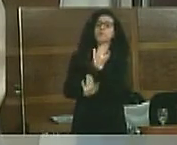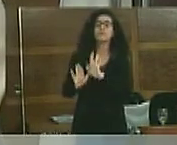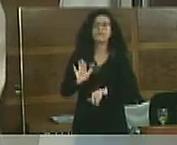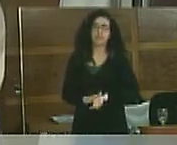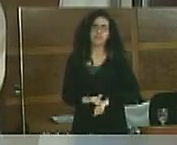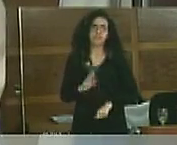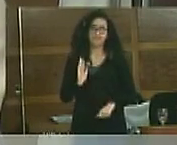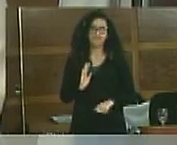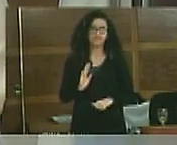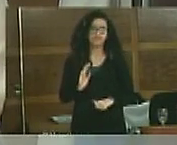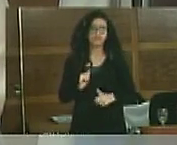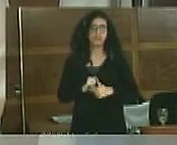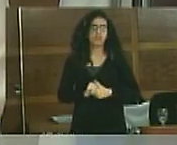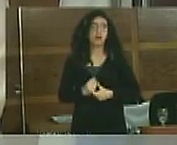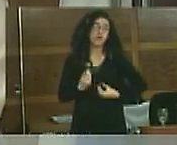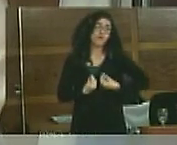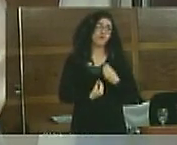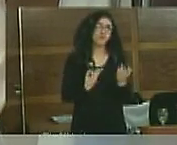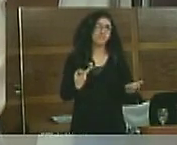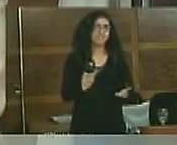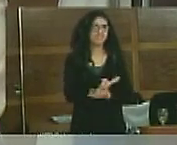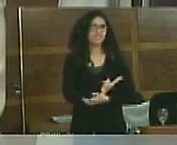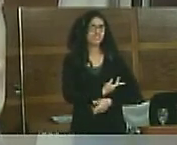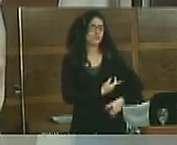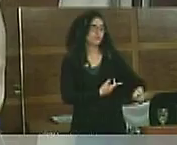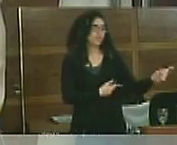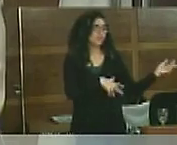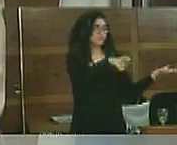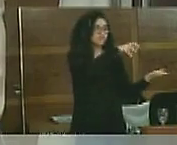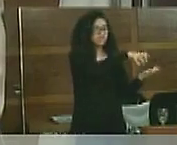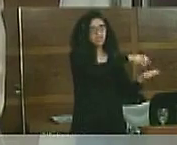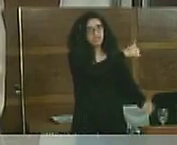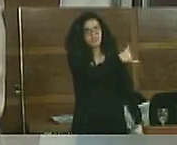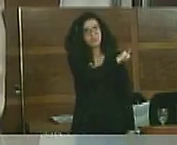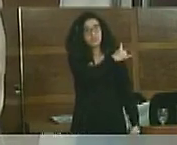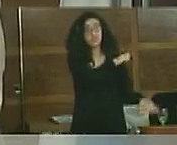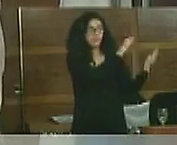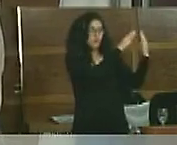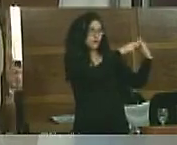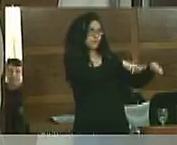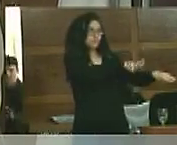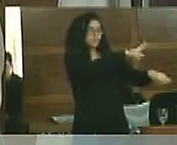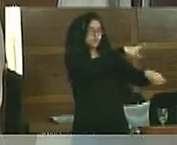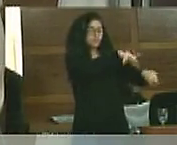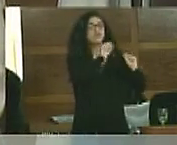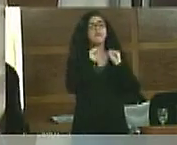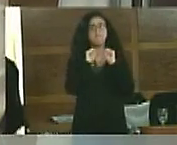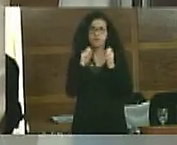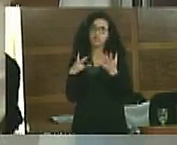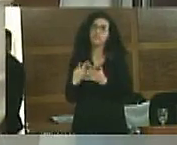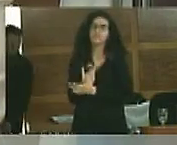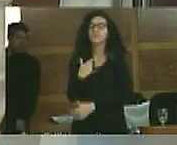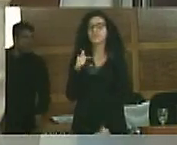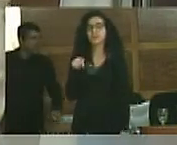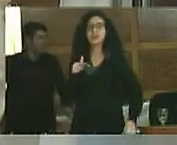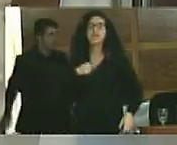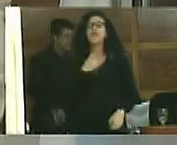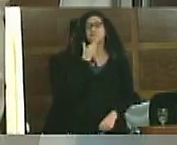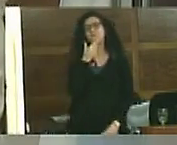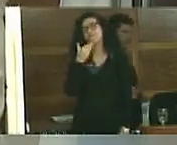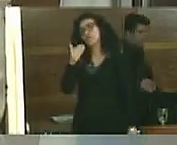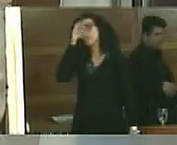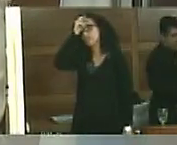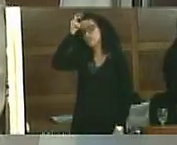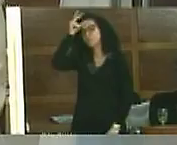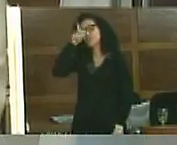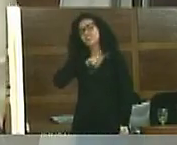Então, como aconteceu no Rio, né, como aconteceu no Museu Nacional, pode acontecer também aqui. Então, eu peço que o poder